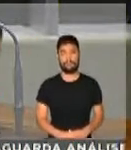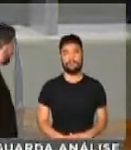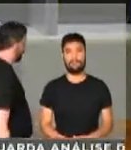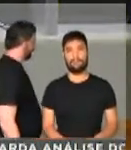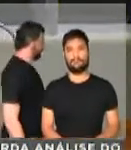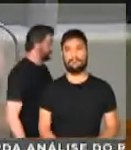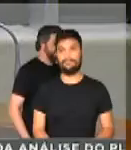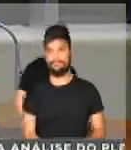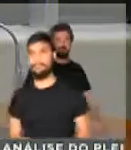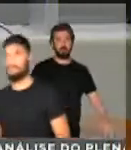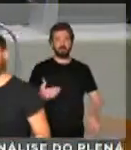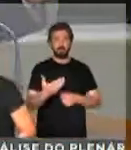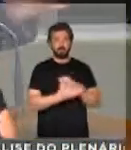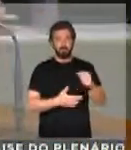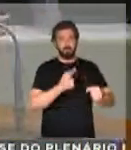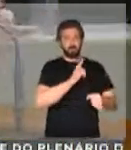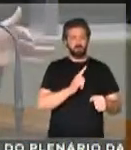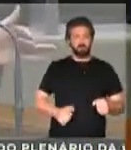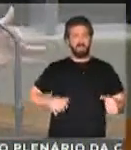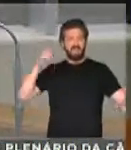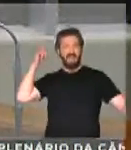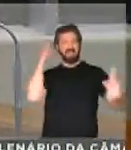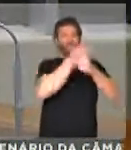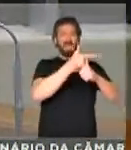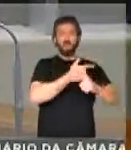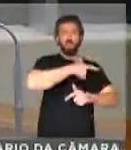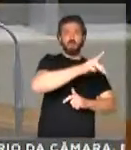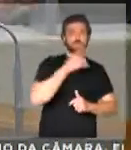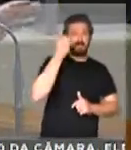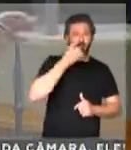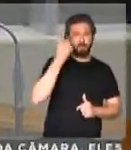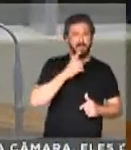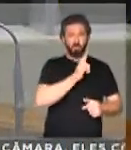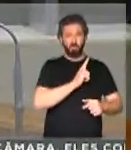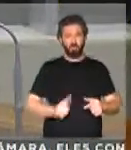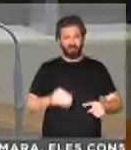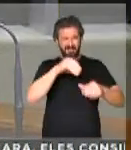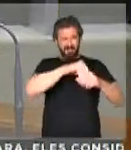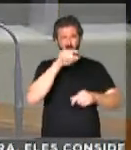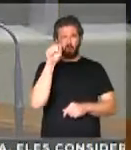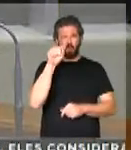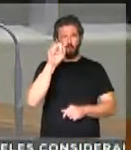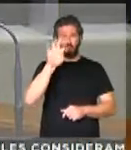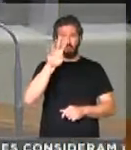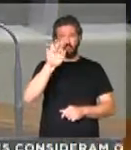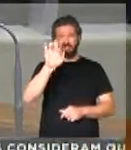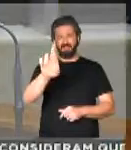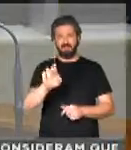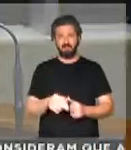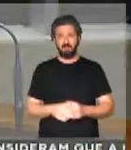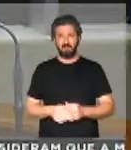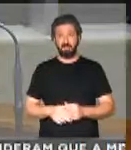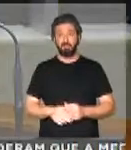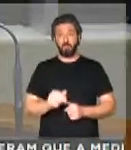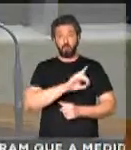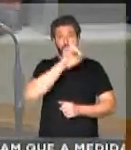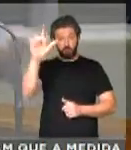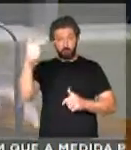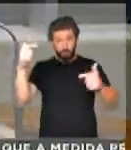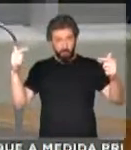atacando um outro deputado da base do governo no Twitter. O dia que não